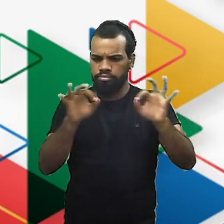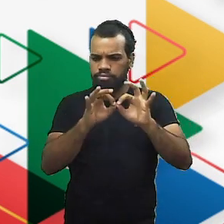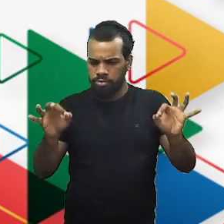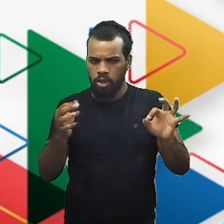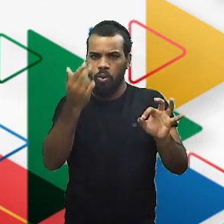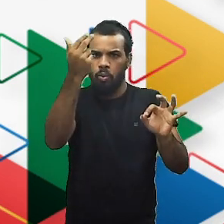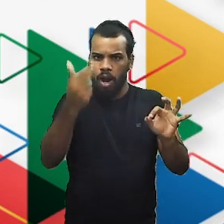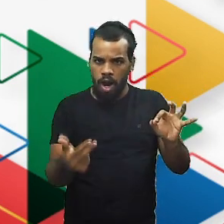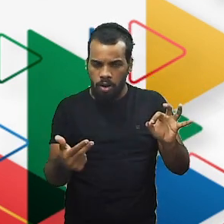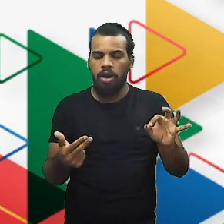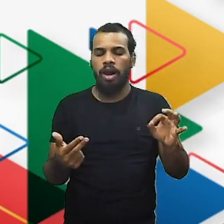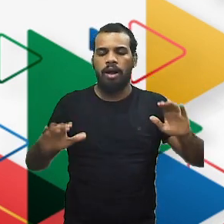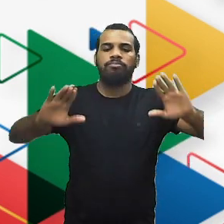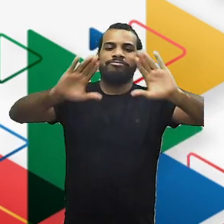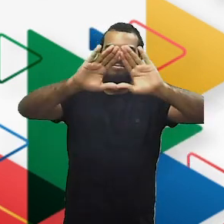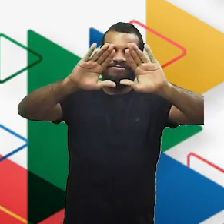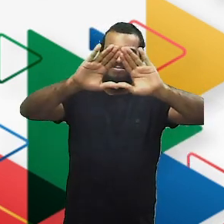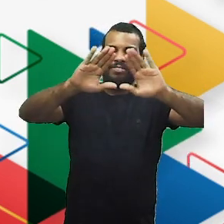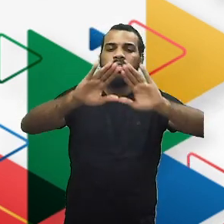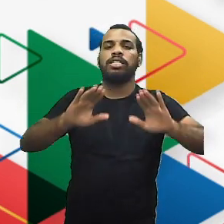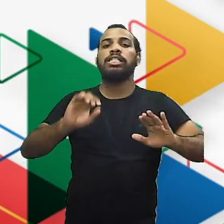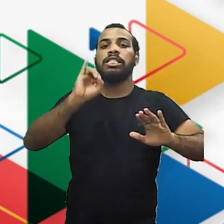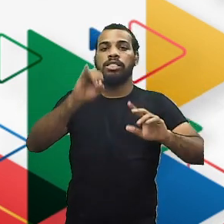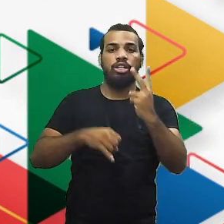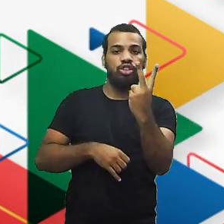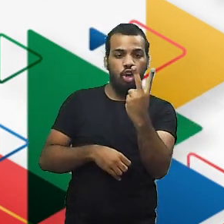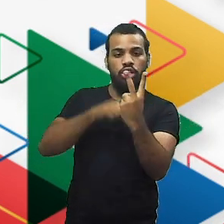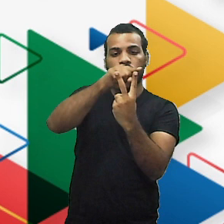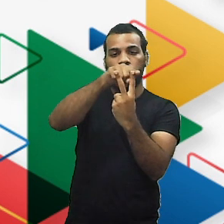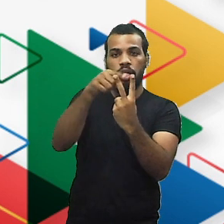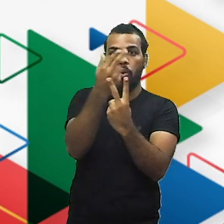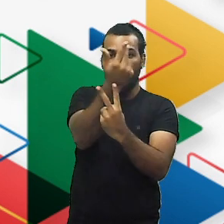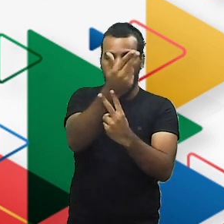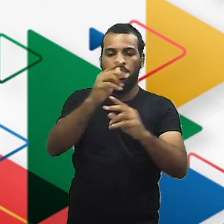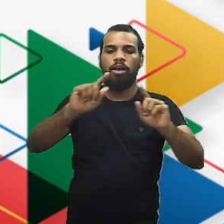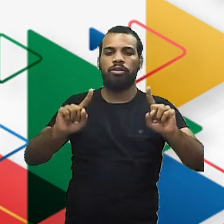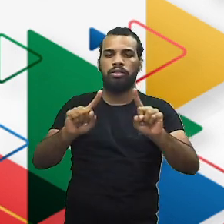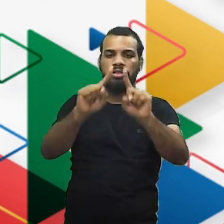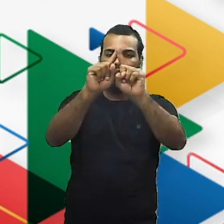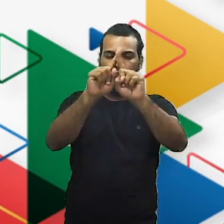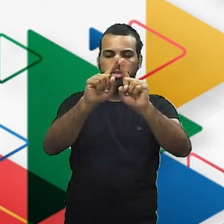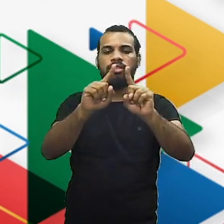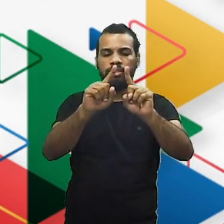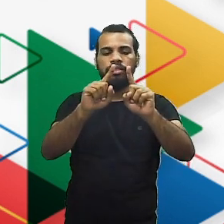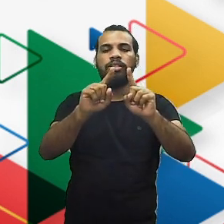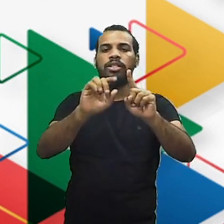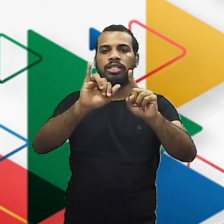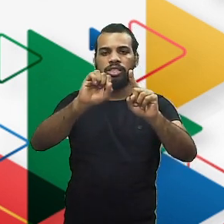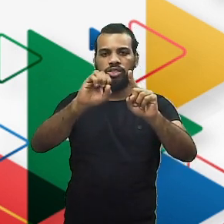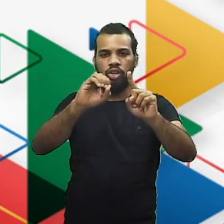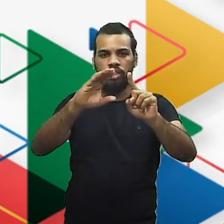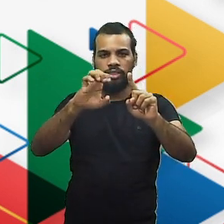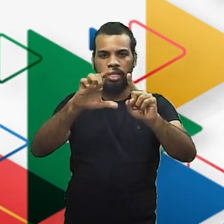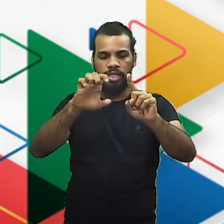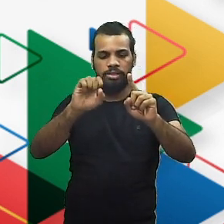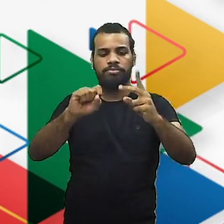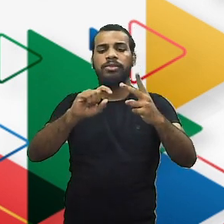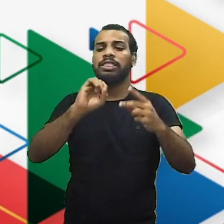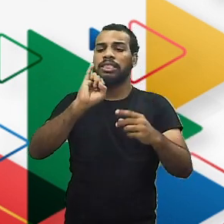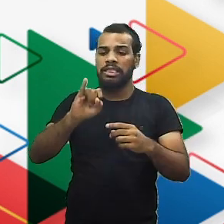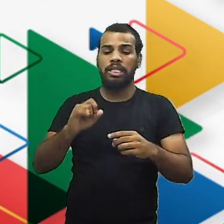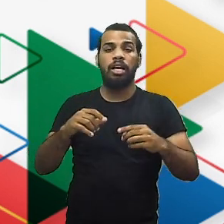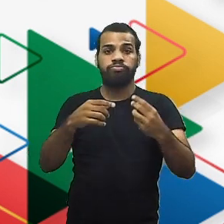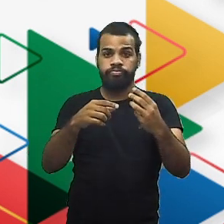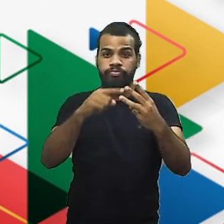equilátero. Se forem dois desses lados iguais, você sabe que é isósceles. E se nenhuma medida dessa for igual, você já sabe